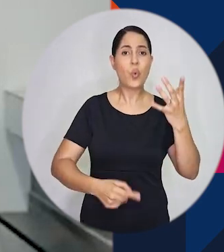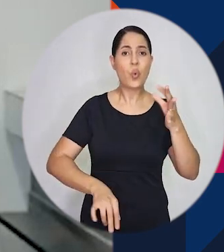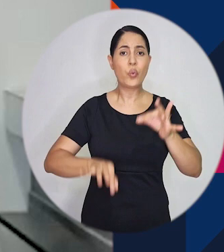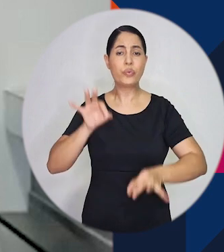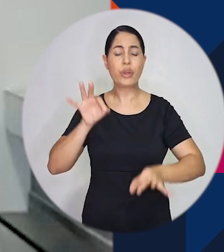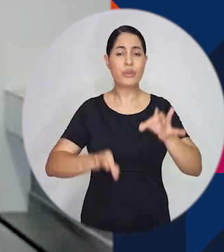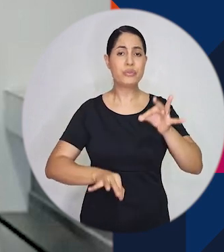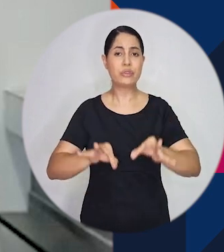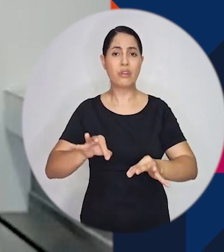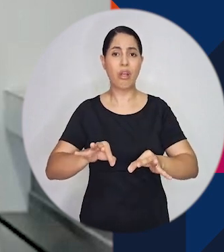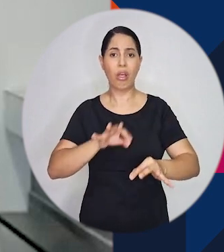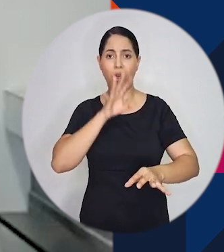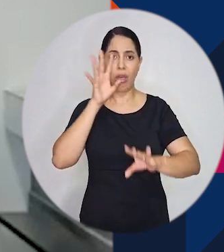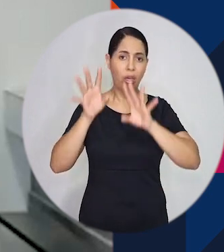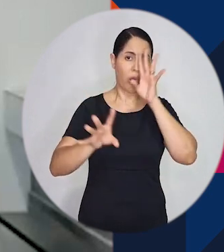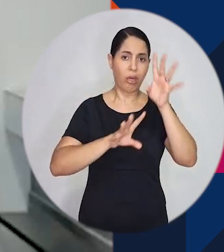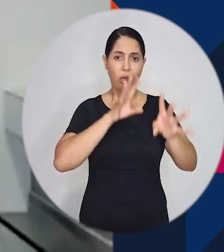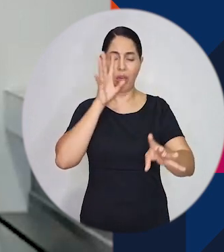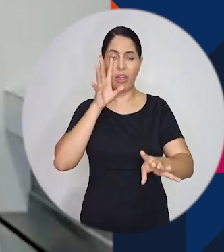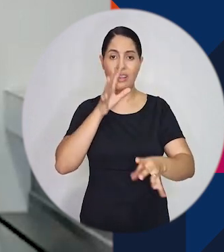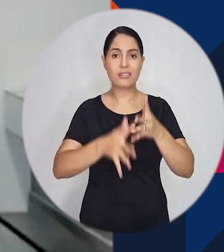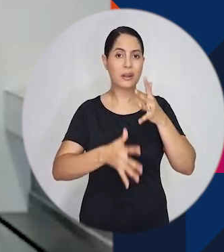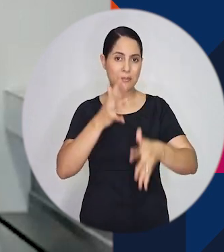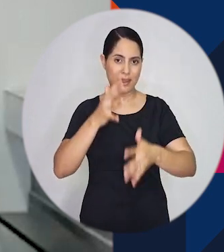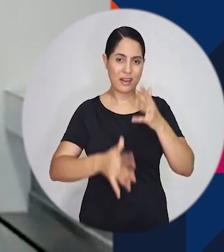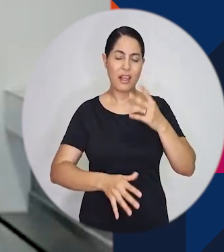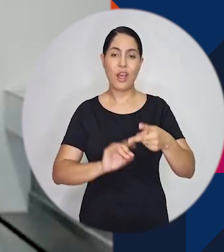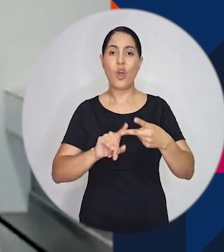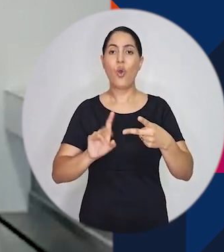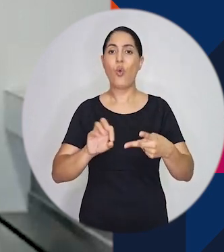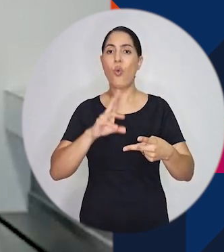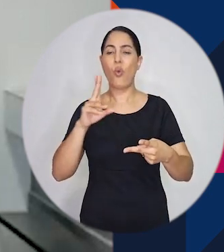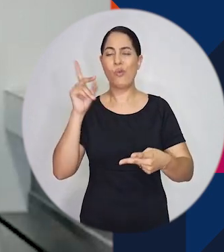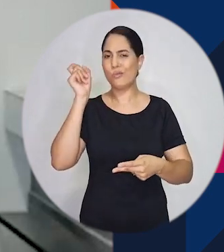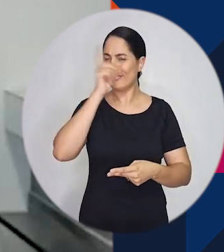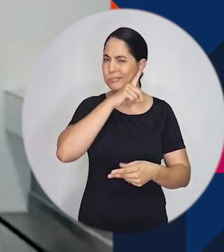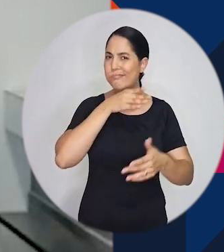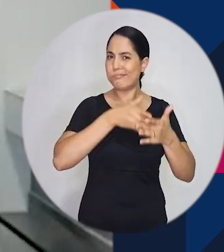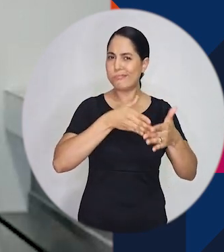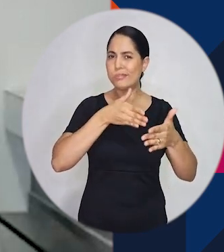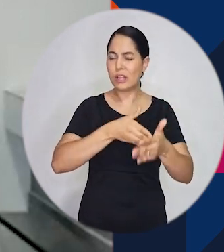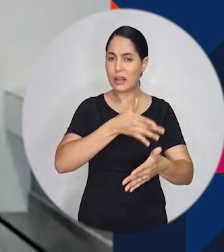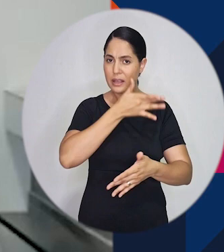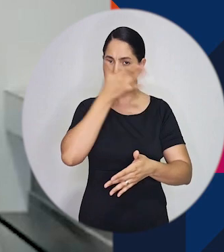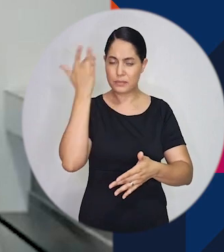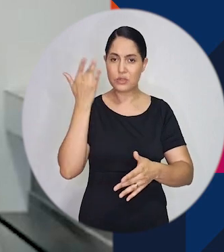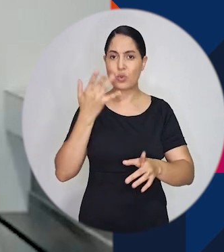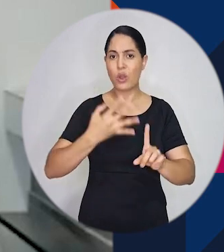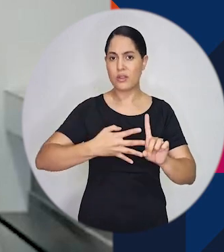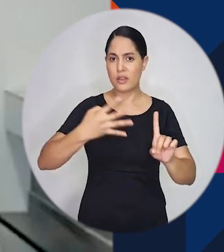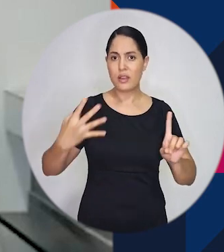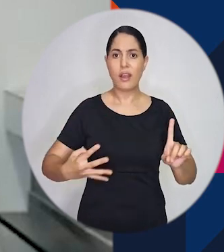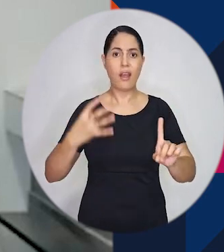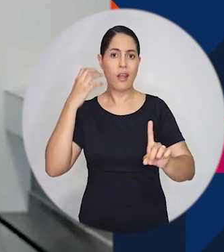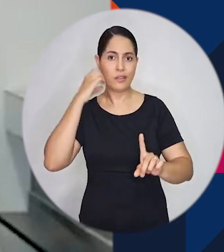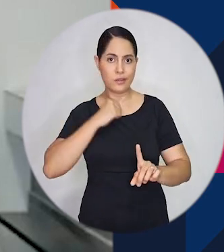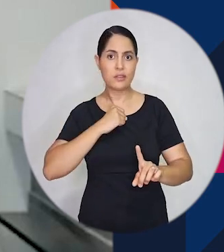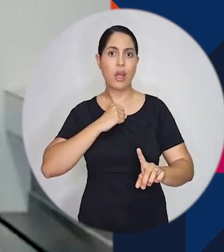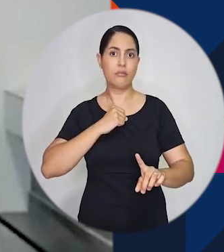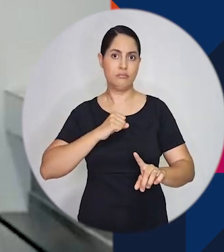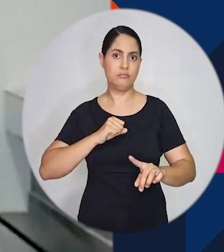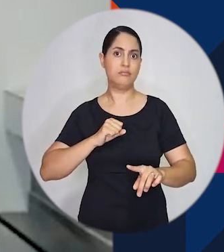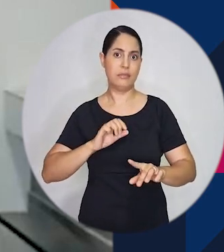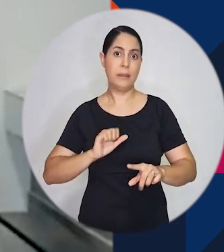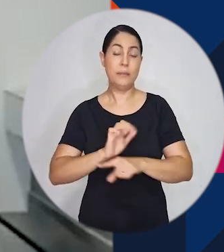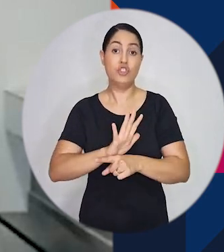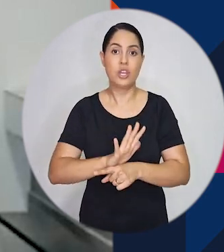decisões judiciais que criavam empecilhos ou que criavam dificuldades para que as pessoas LGBTI+ pudessem adotar. E